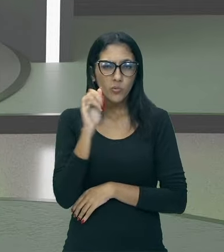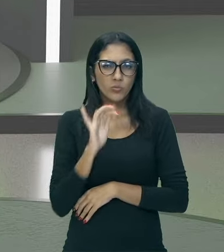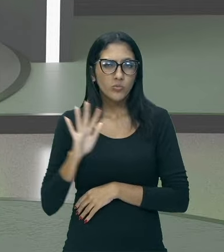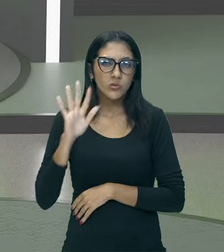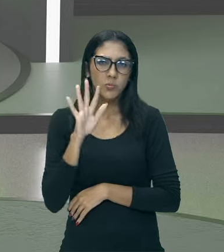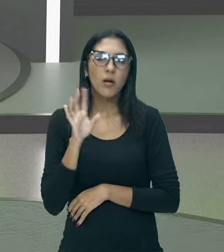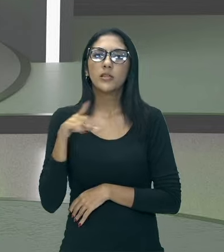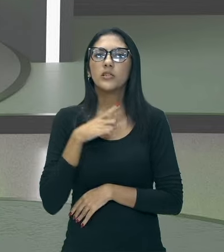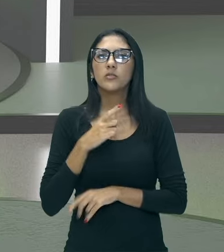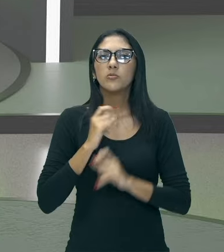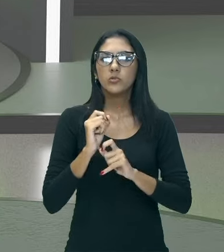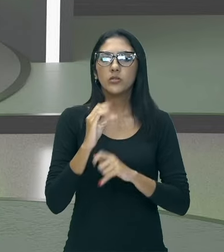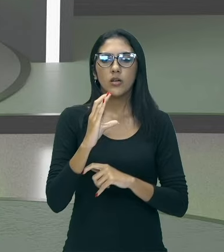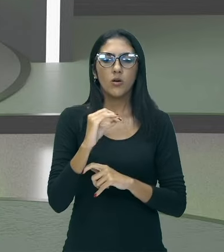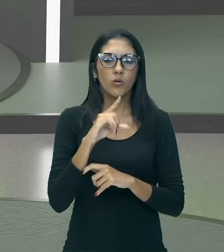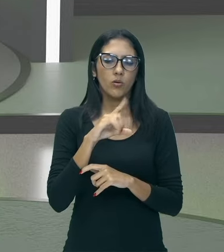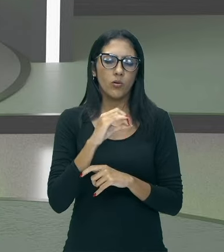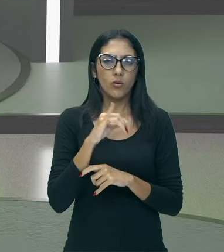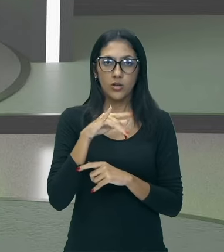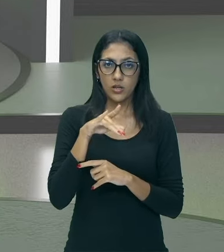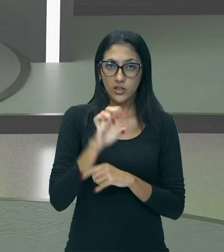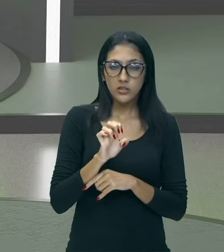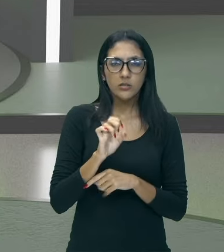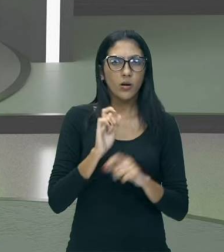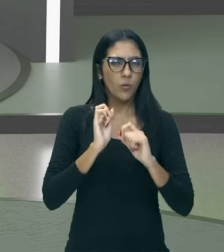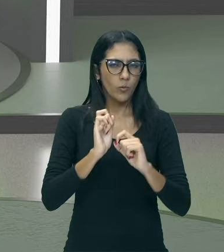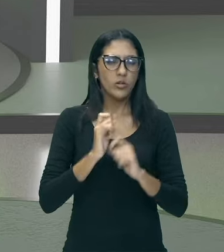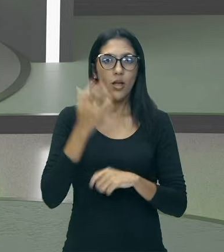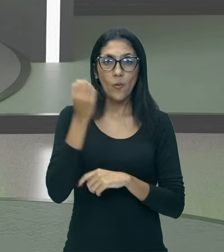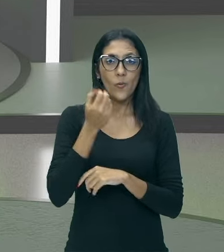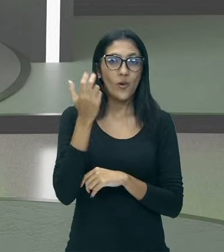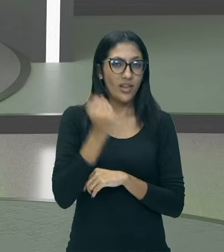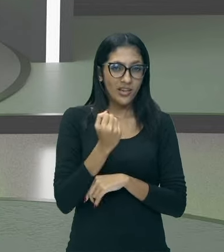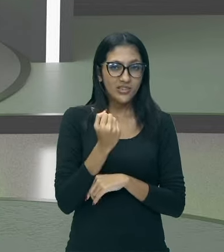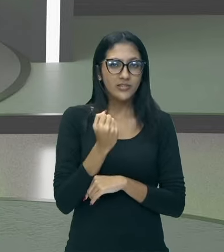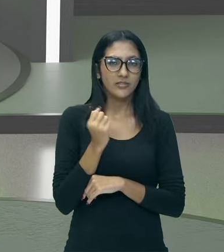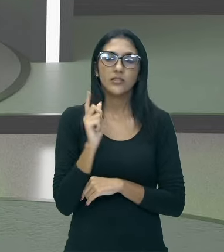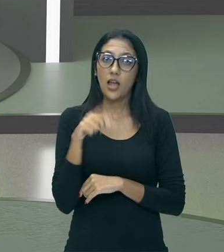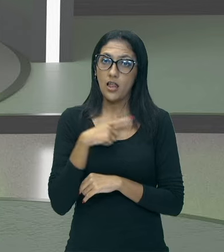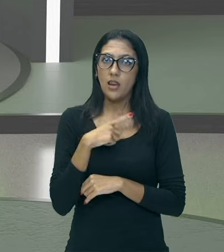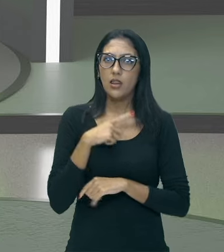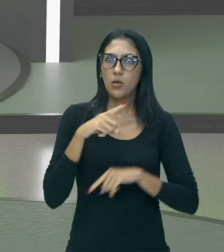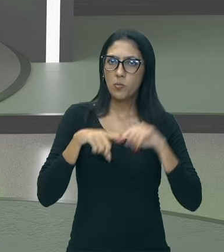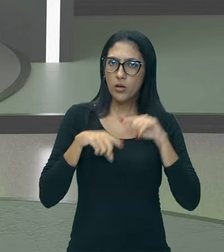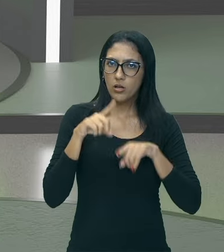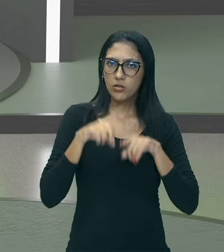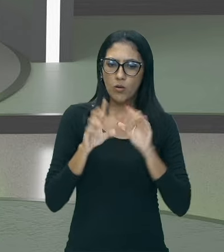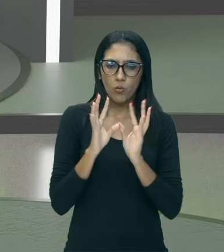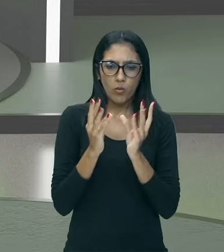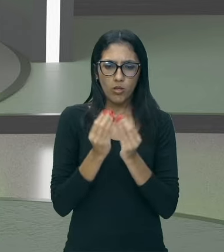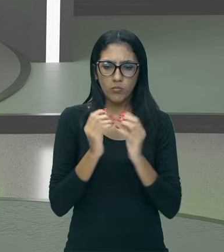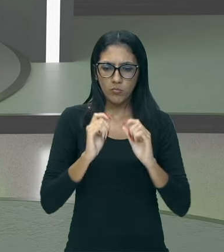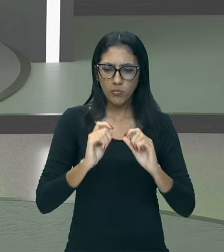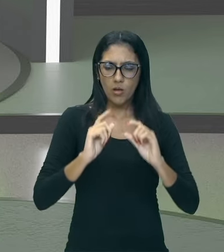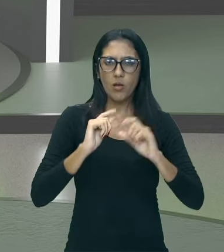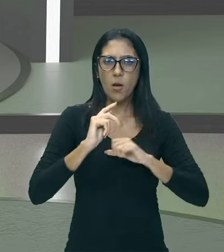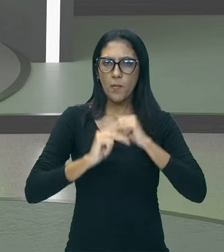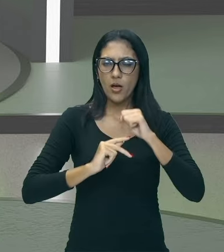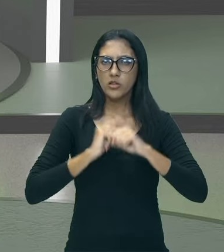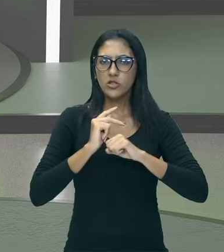nós temos um colóide, nós temos o leite. Essas partículas aí elas são bem maiores, elas